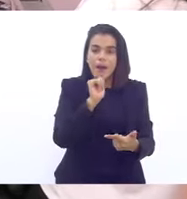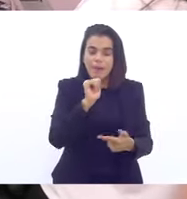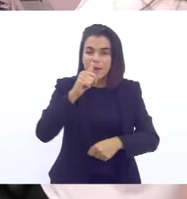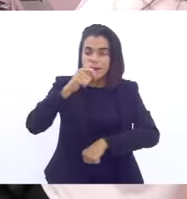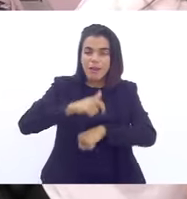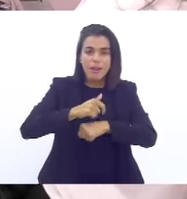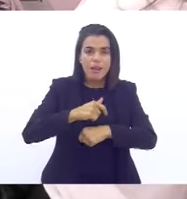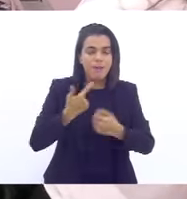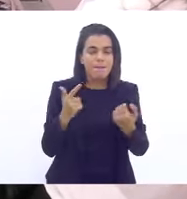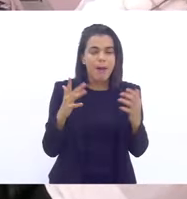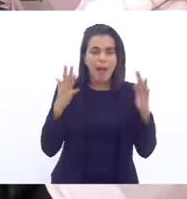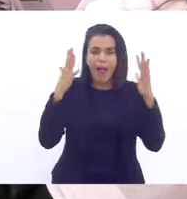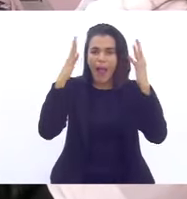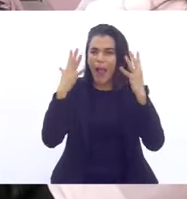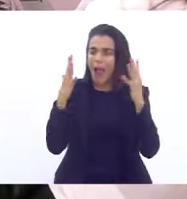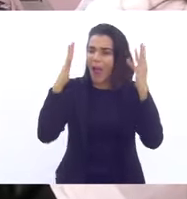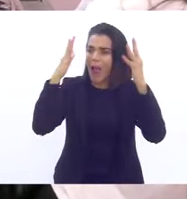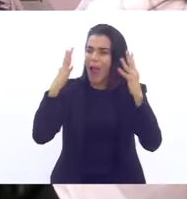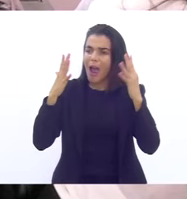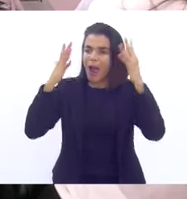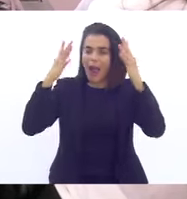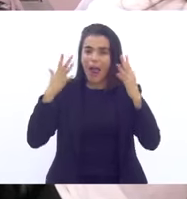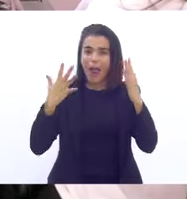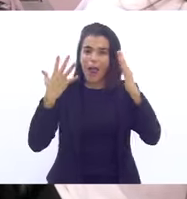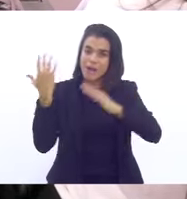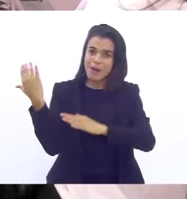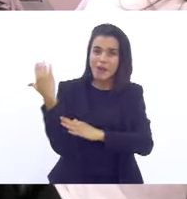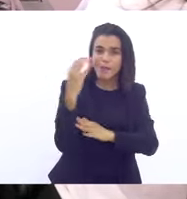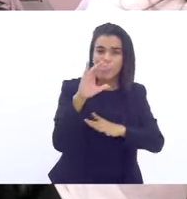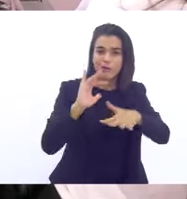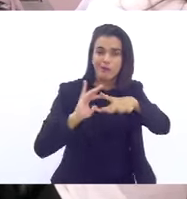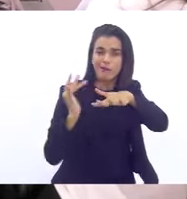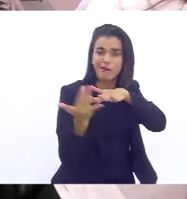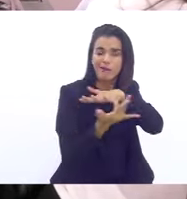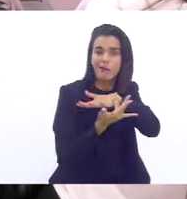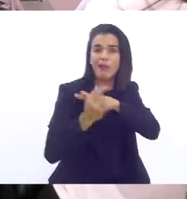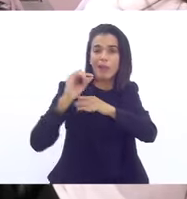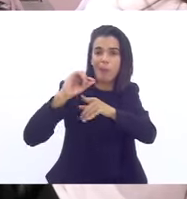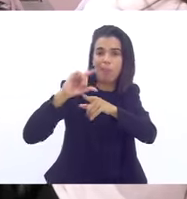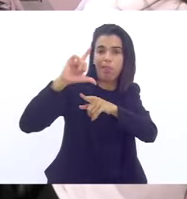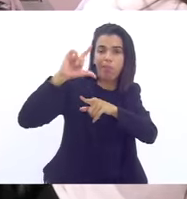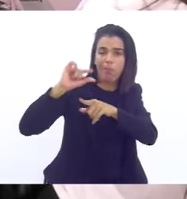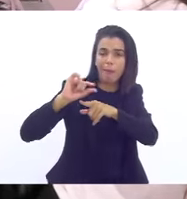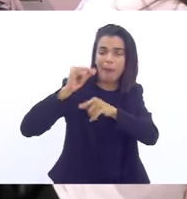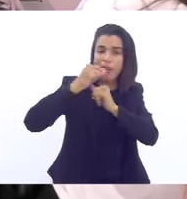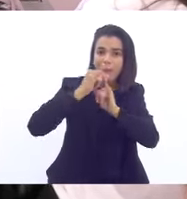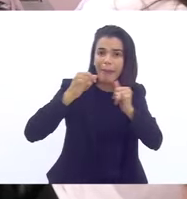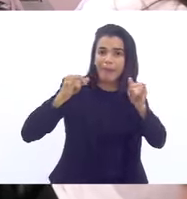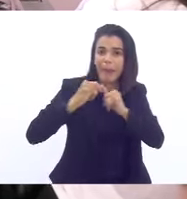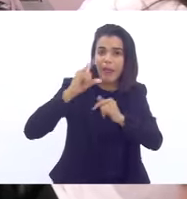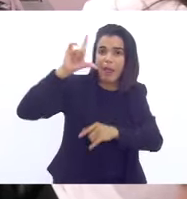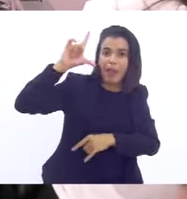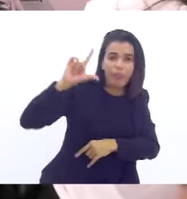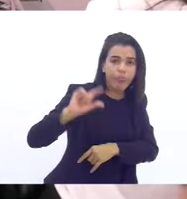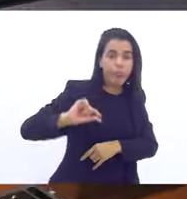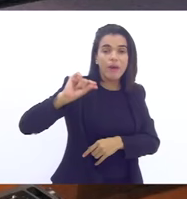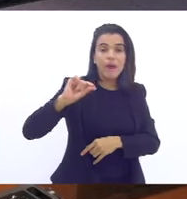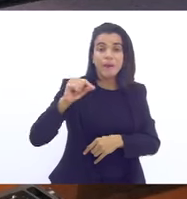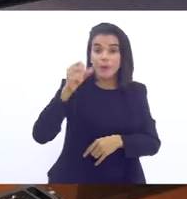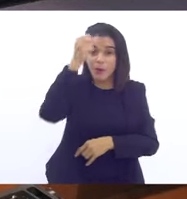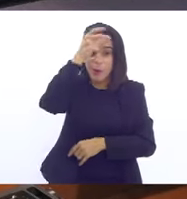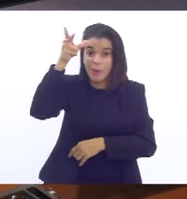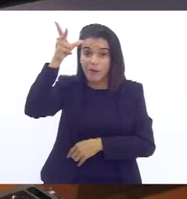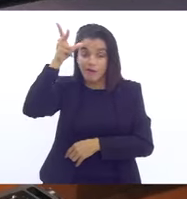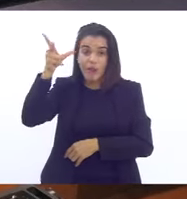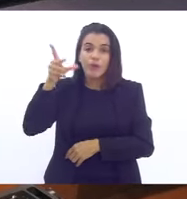ato de desespero, publicou na rede social que a bateria dos aparelhos dele estava acabando. E o nosso prefeito,